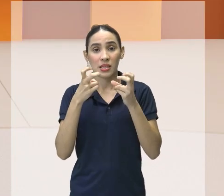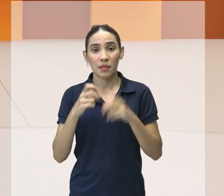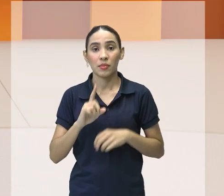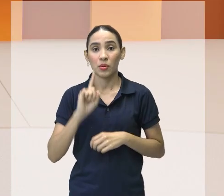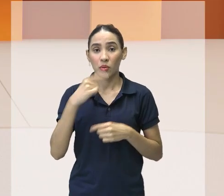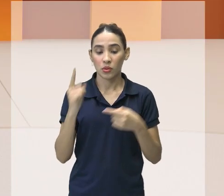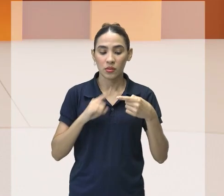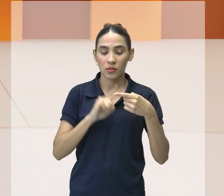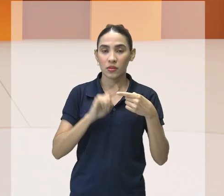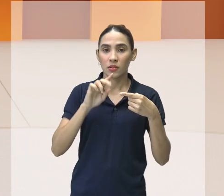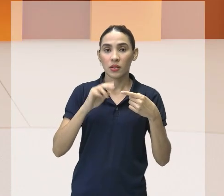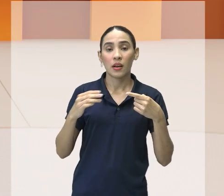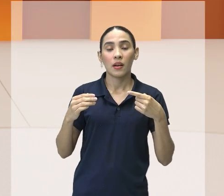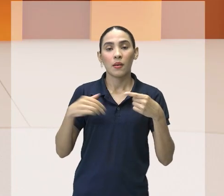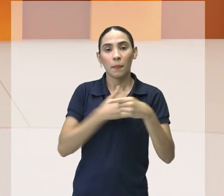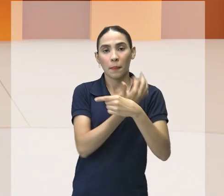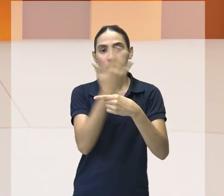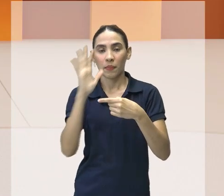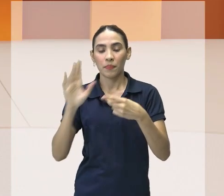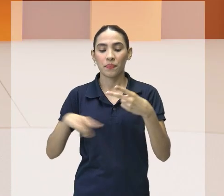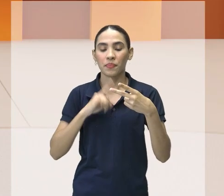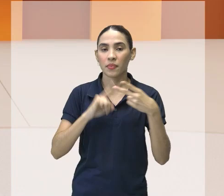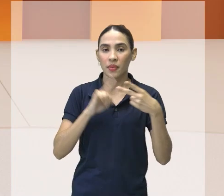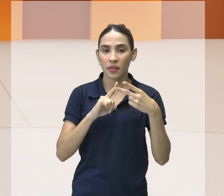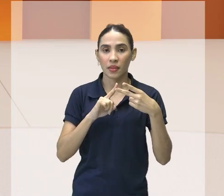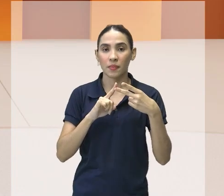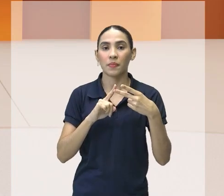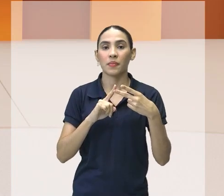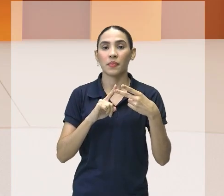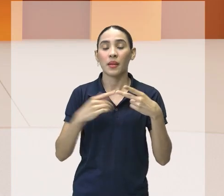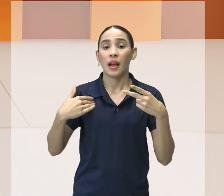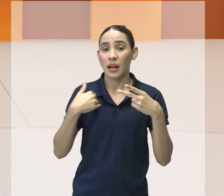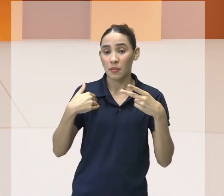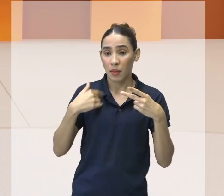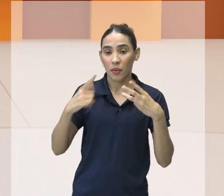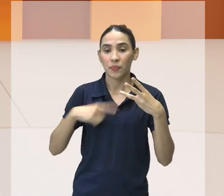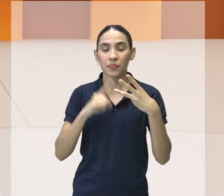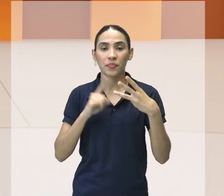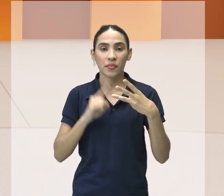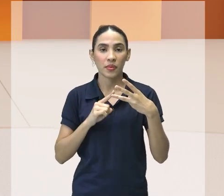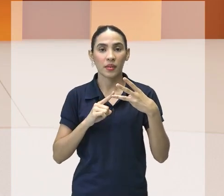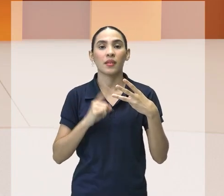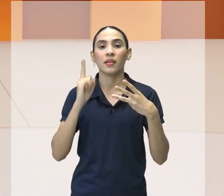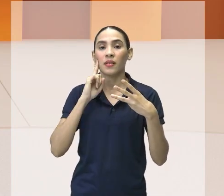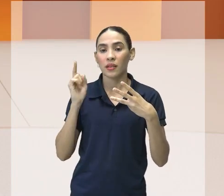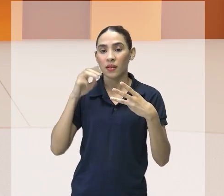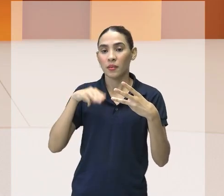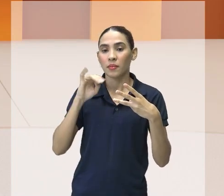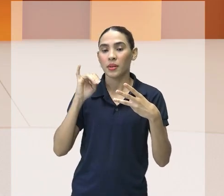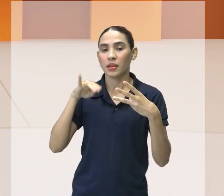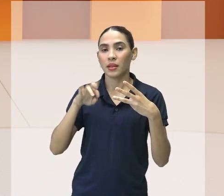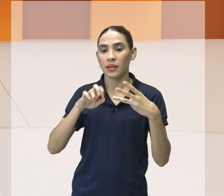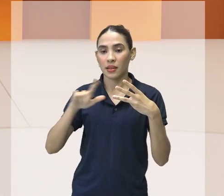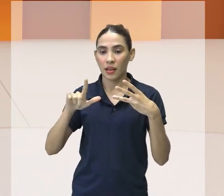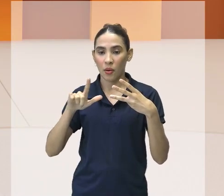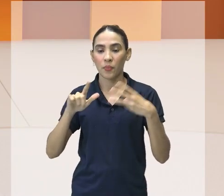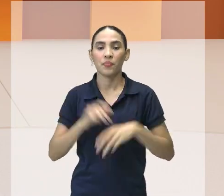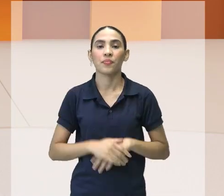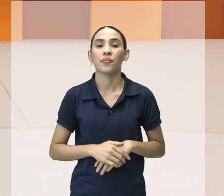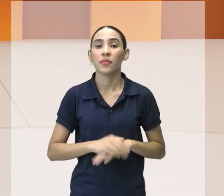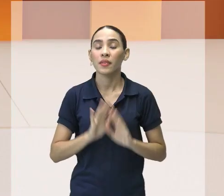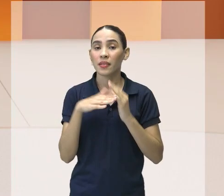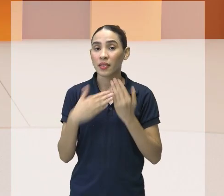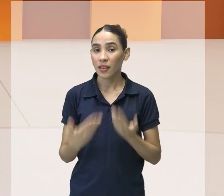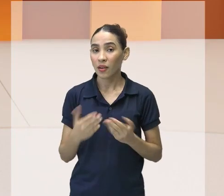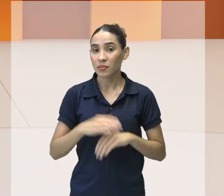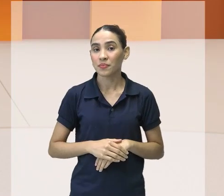vimos extrativismo vegetal, extrativismo animal e extrativismo mineral.